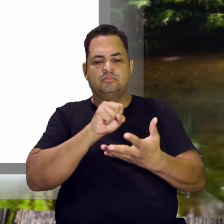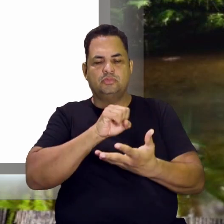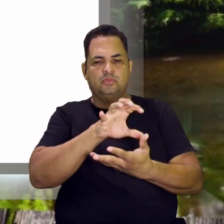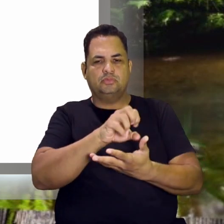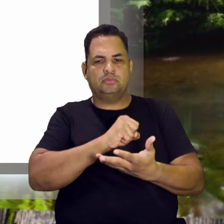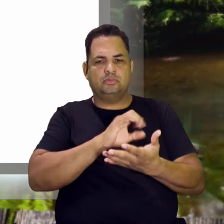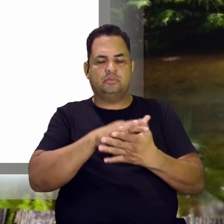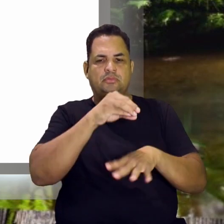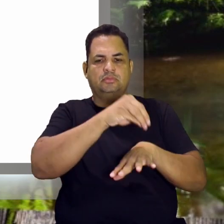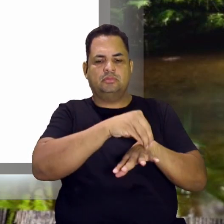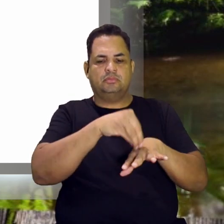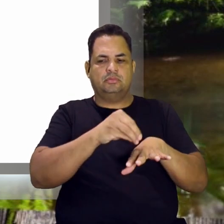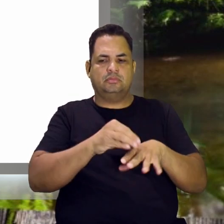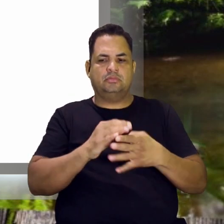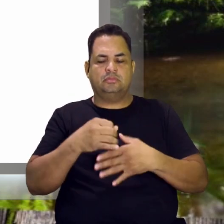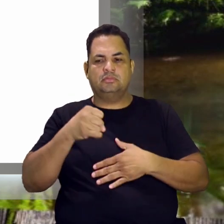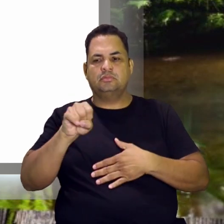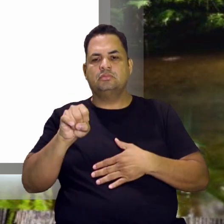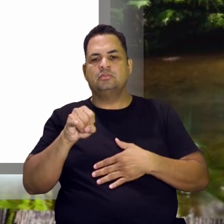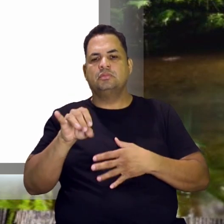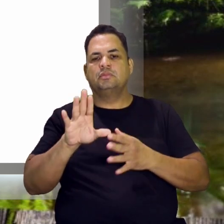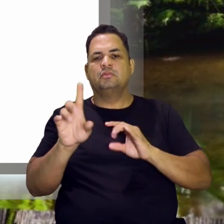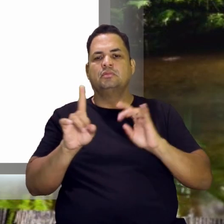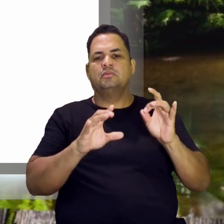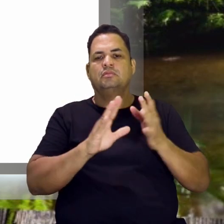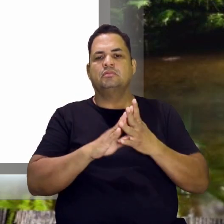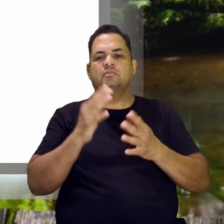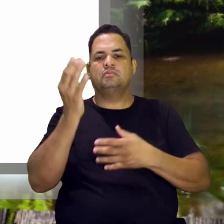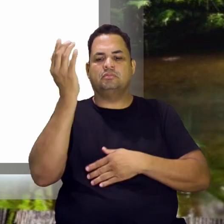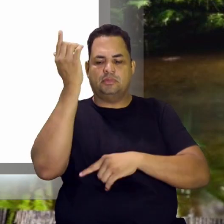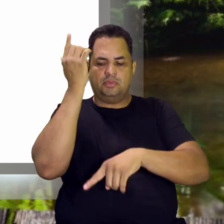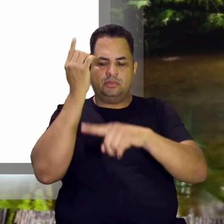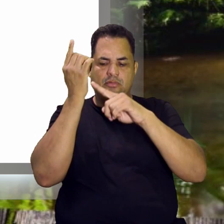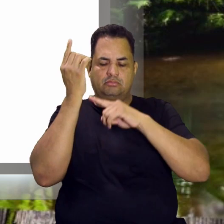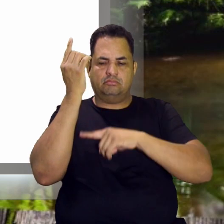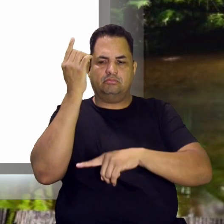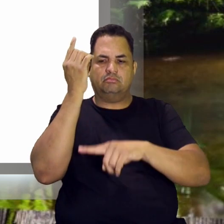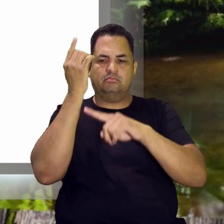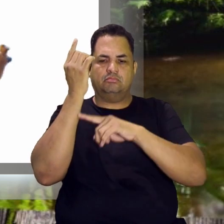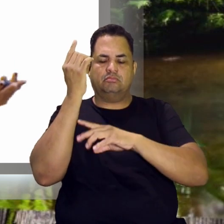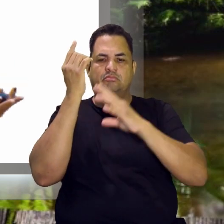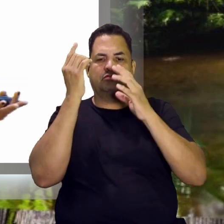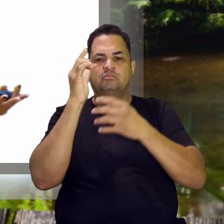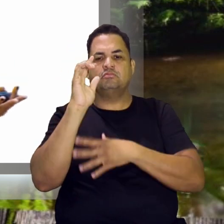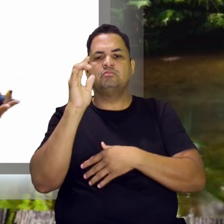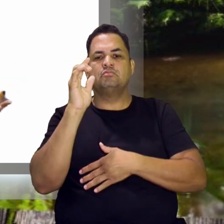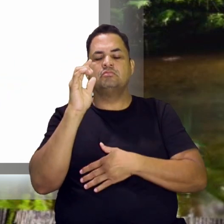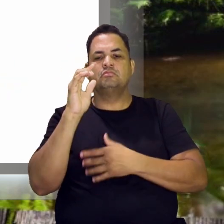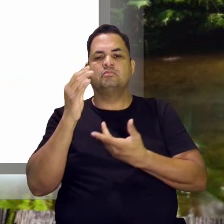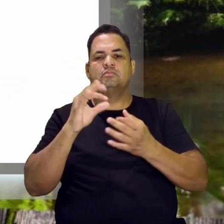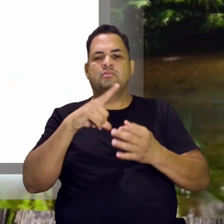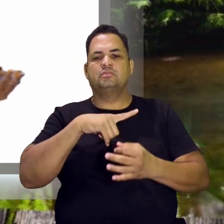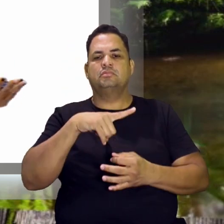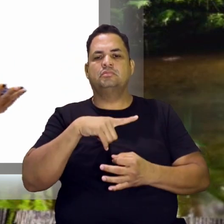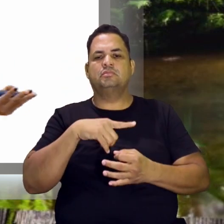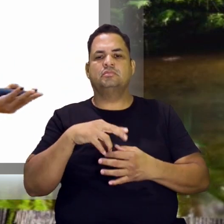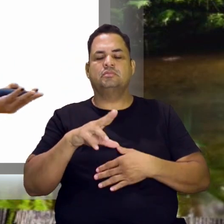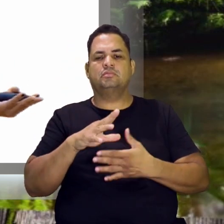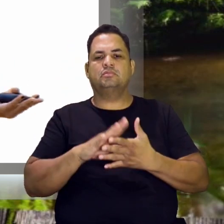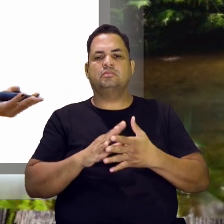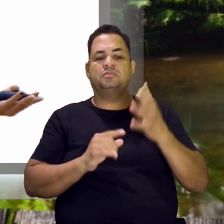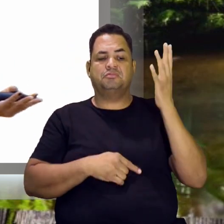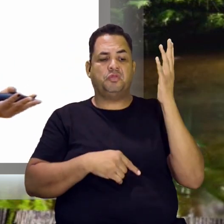Então, se uma produz o seu próprio alimento, que é a glicose, através da fotossíntese, por ser um ser clorofilado, o outro grupo